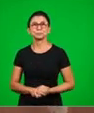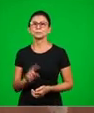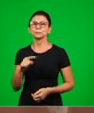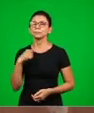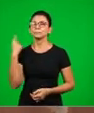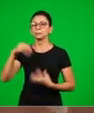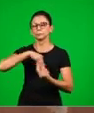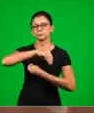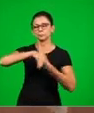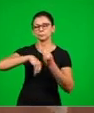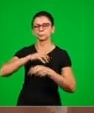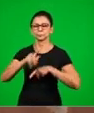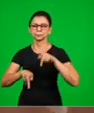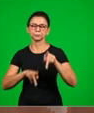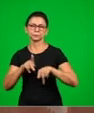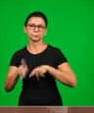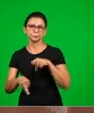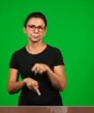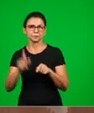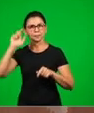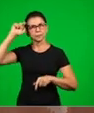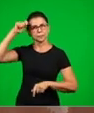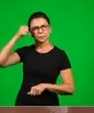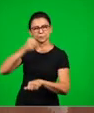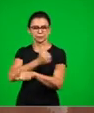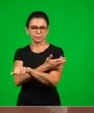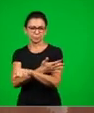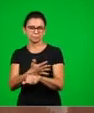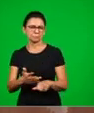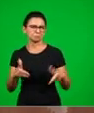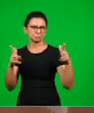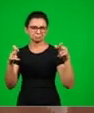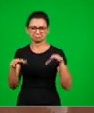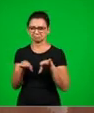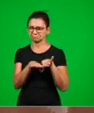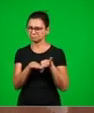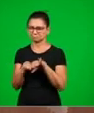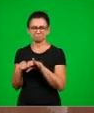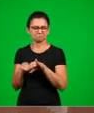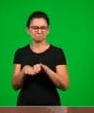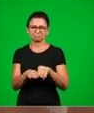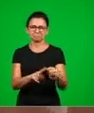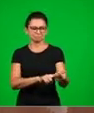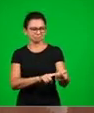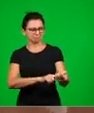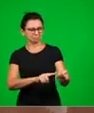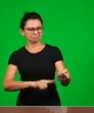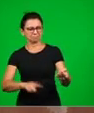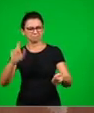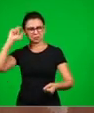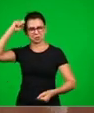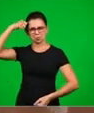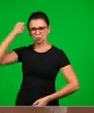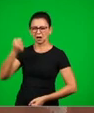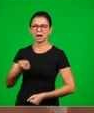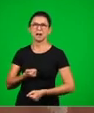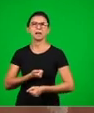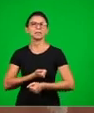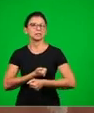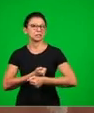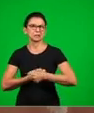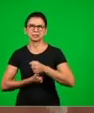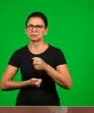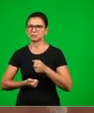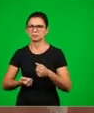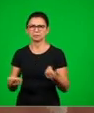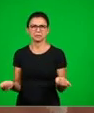etnia. Branco e preto aqui, tudo é a mesma coisa. Todo o mesmo sangue é do africano, que essa bênção que veio lá da África.